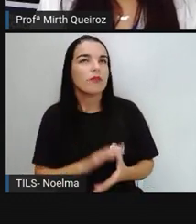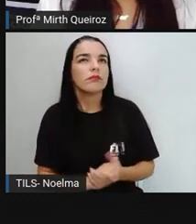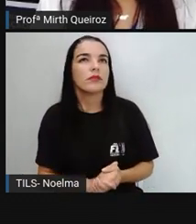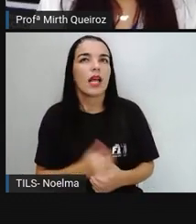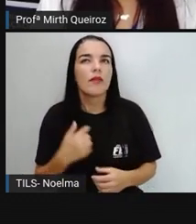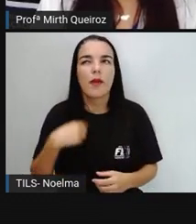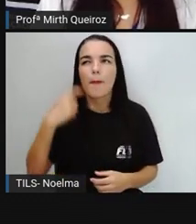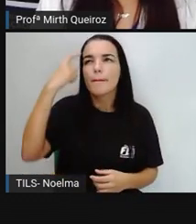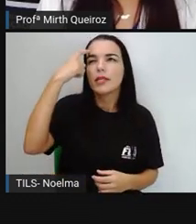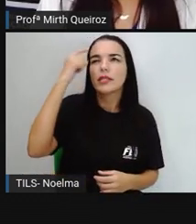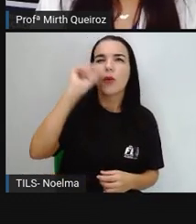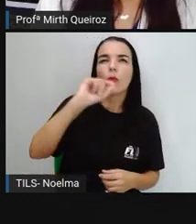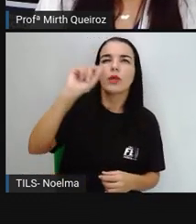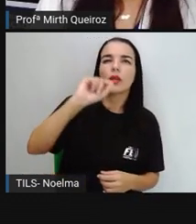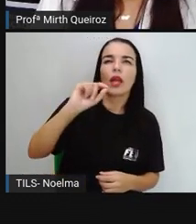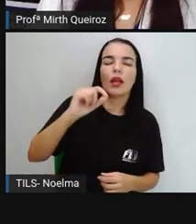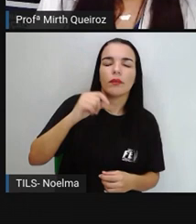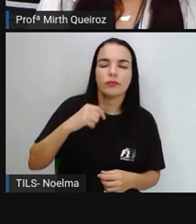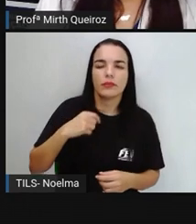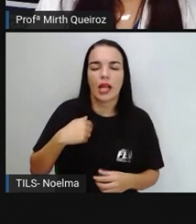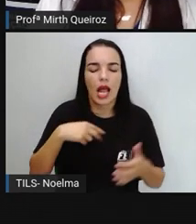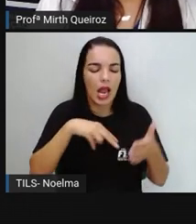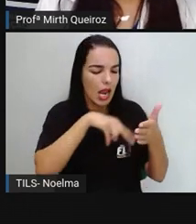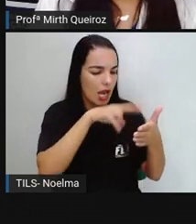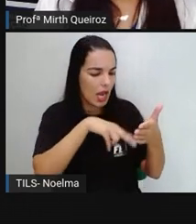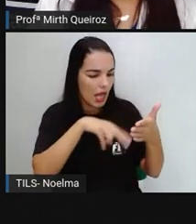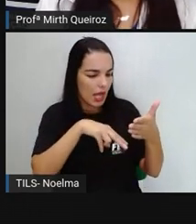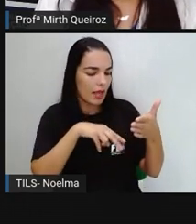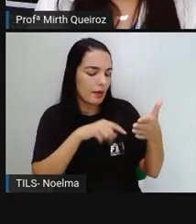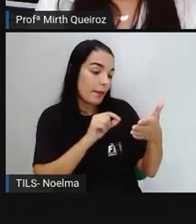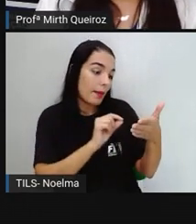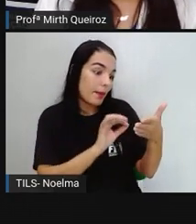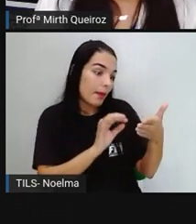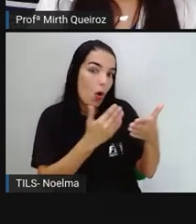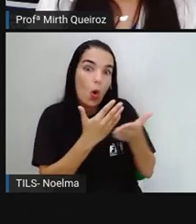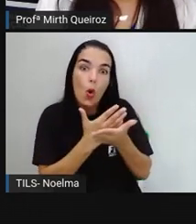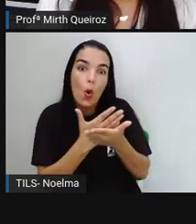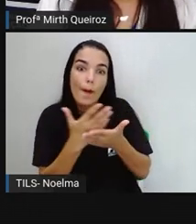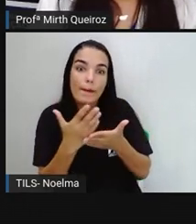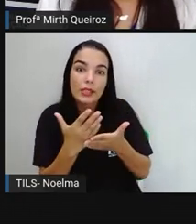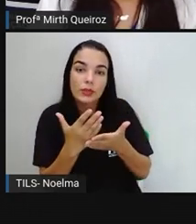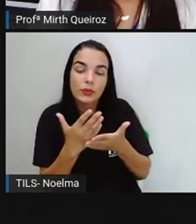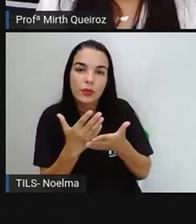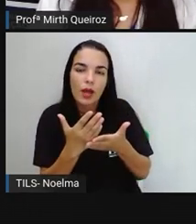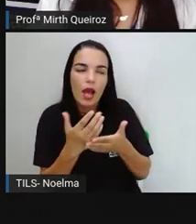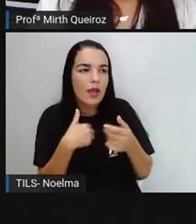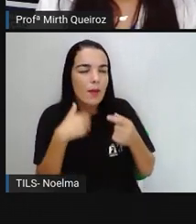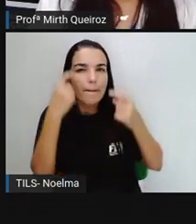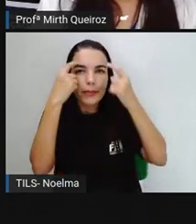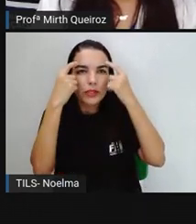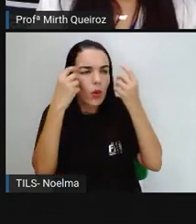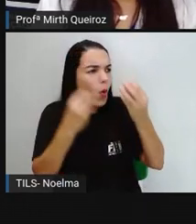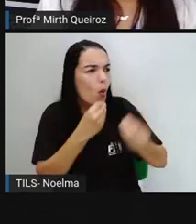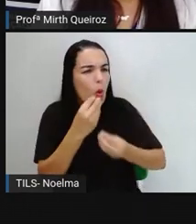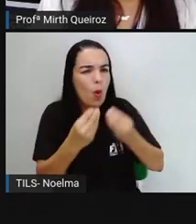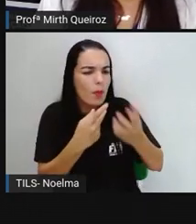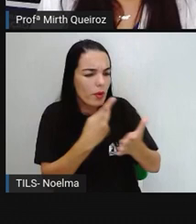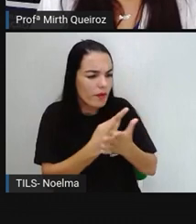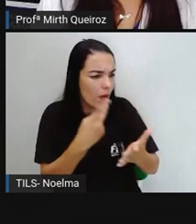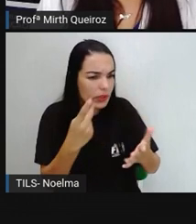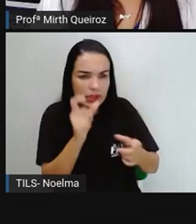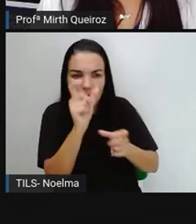previsões sobre o texto. Quando a gente está lendo o texto, a gente já fica imaginando, né? O que será? Como será que vai ser o final? O que será que vai acontecer com esse